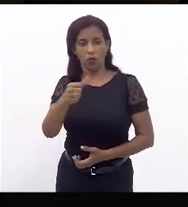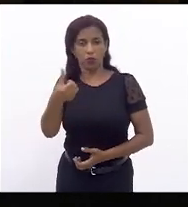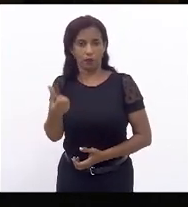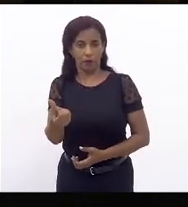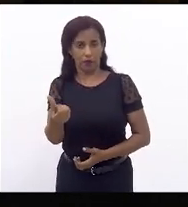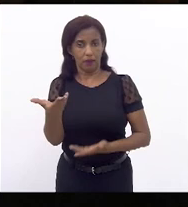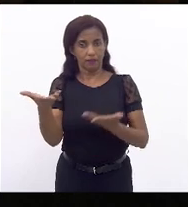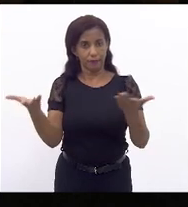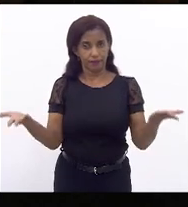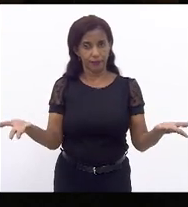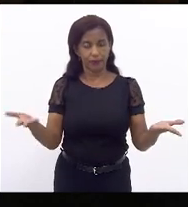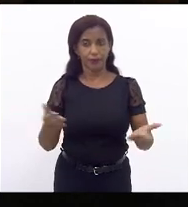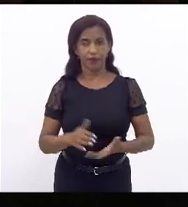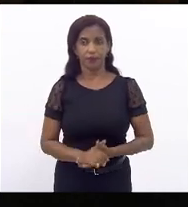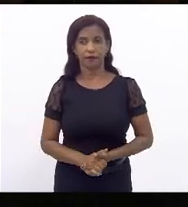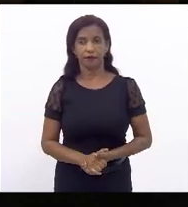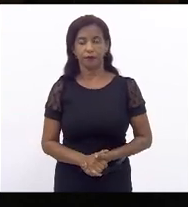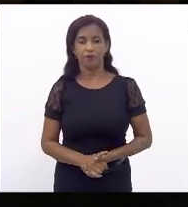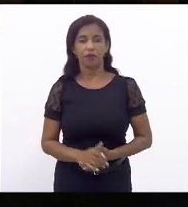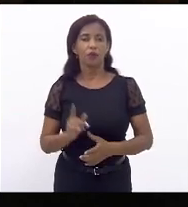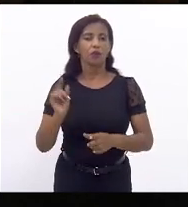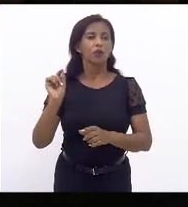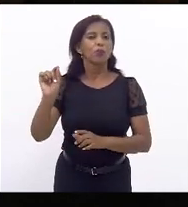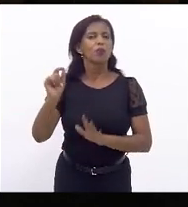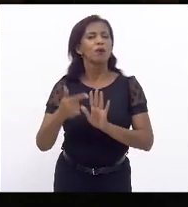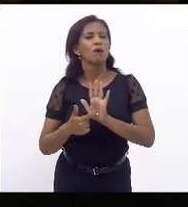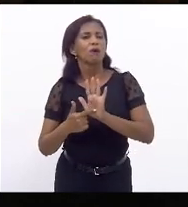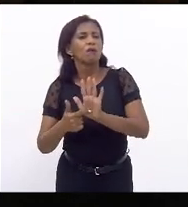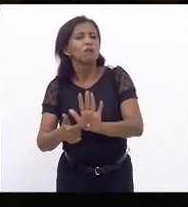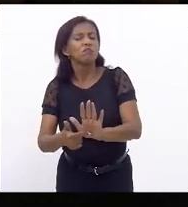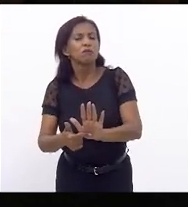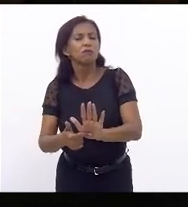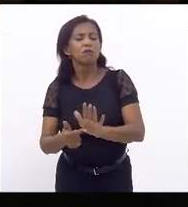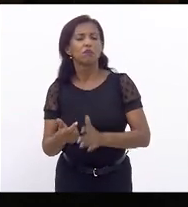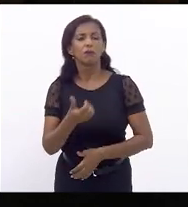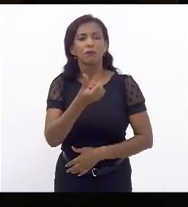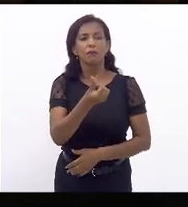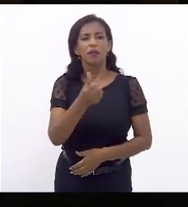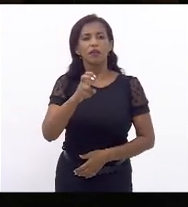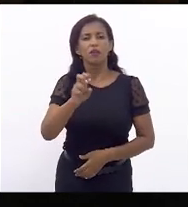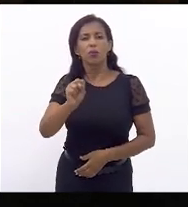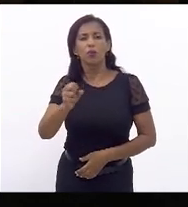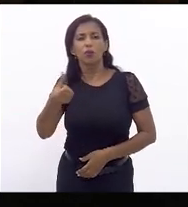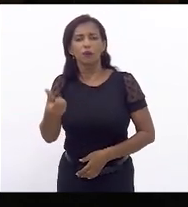6586, senhores. O que diz a ADI